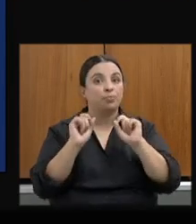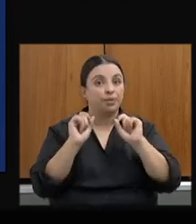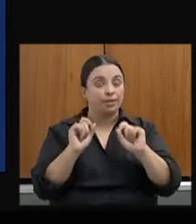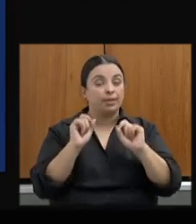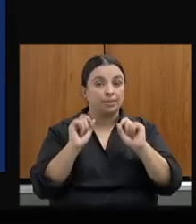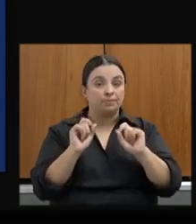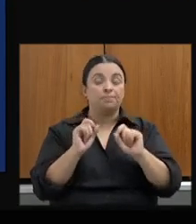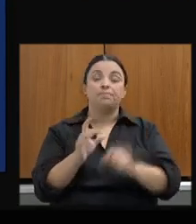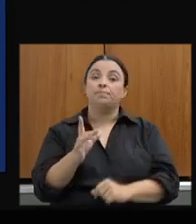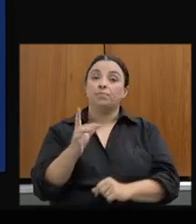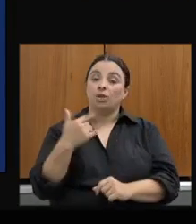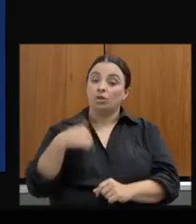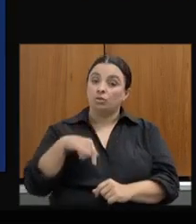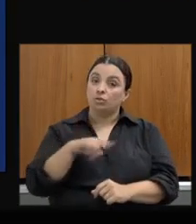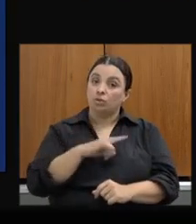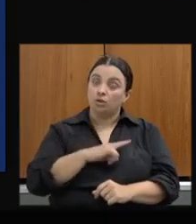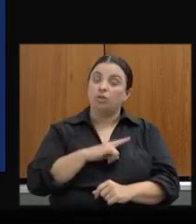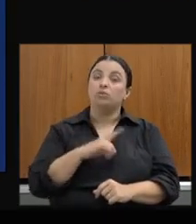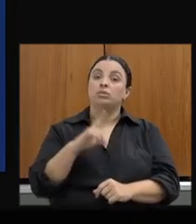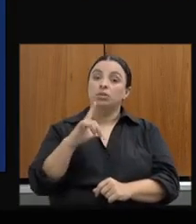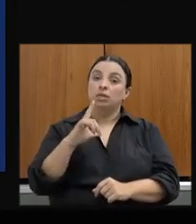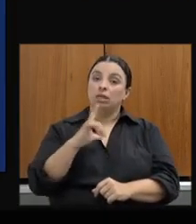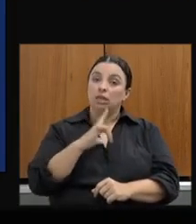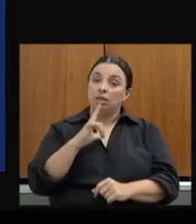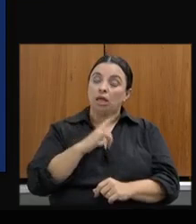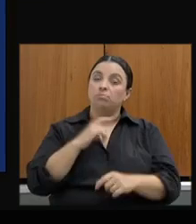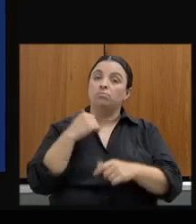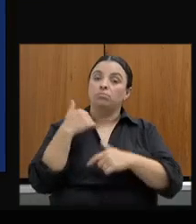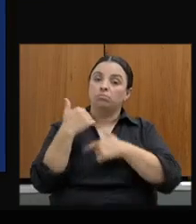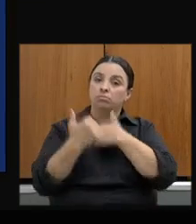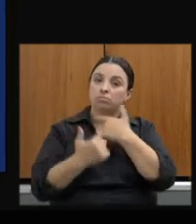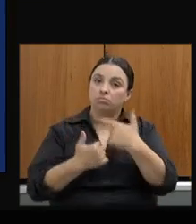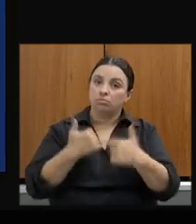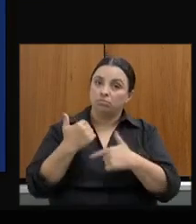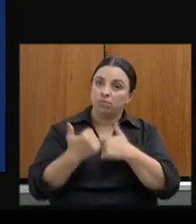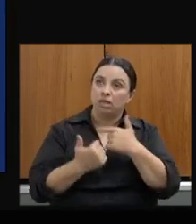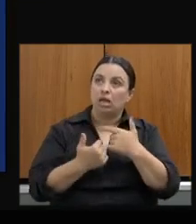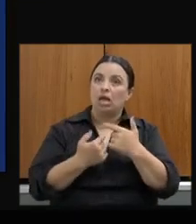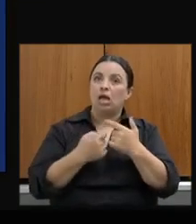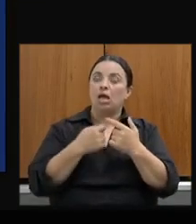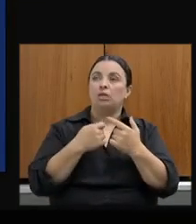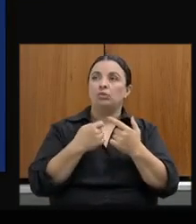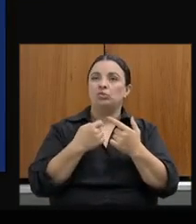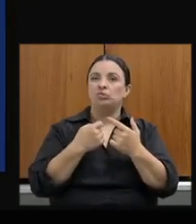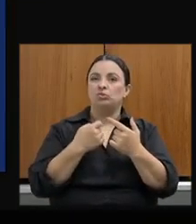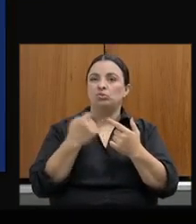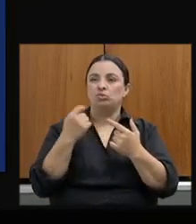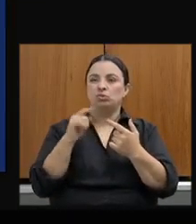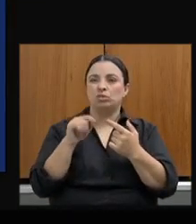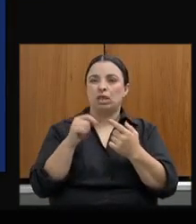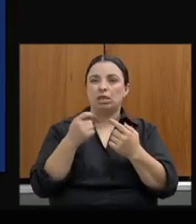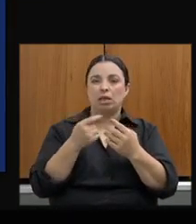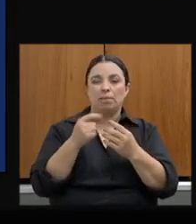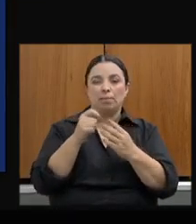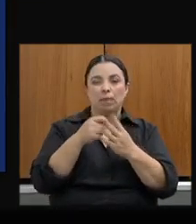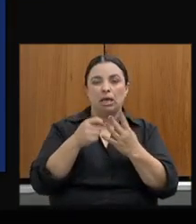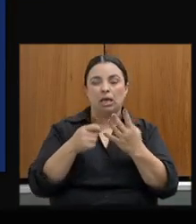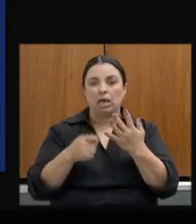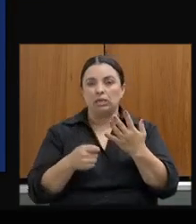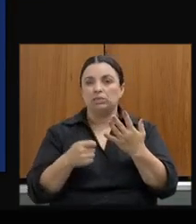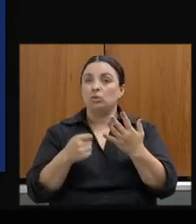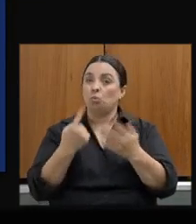nós temos feito ao longo aí dos últimos meses na Polícia Civil já vai completar um ano